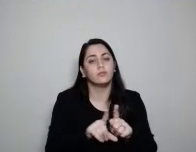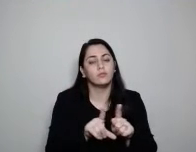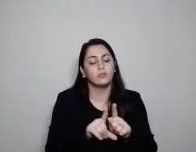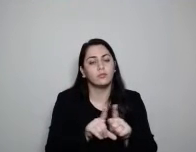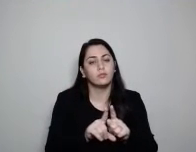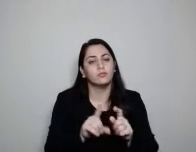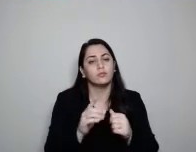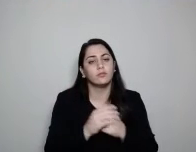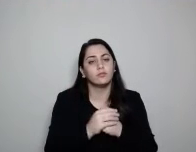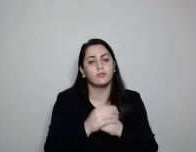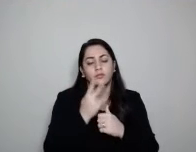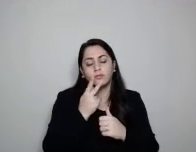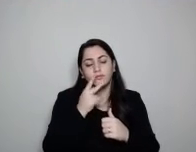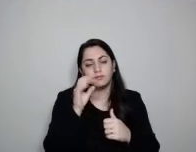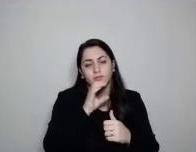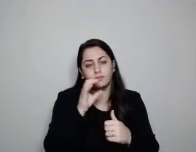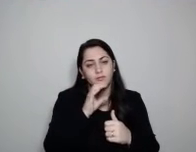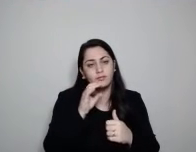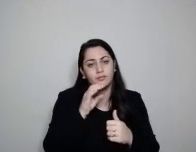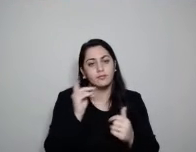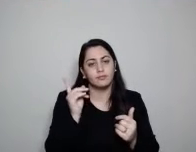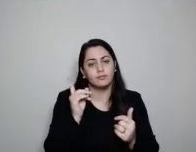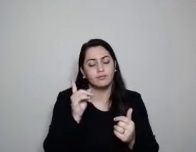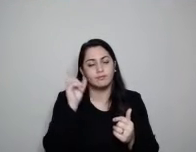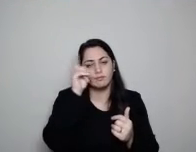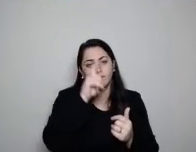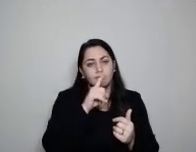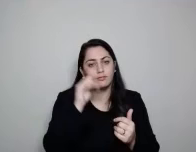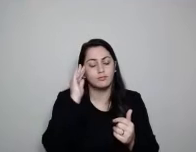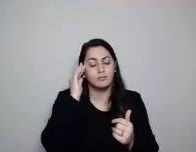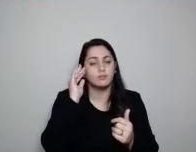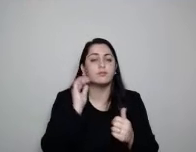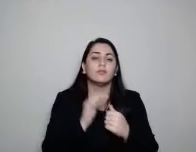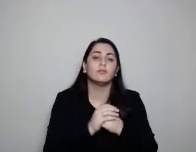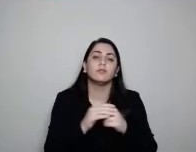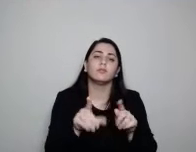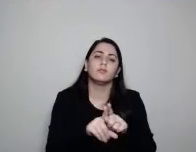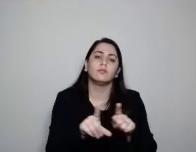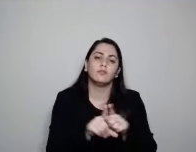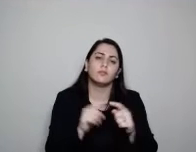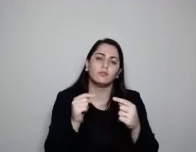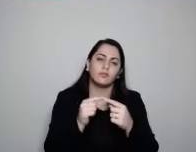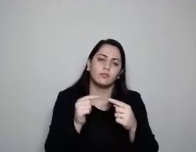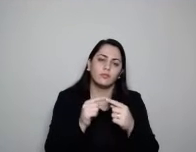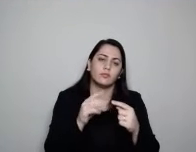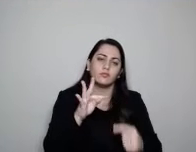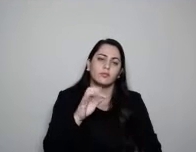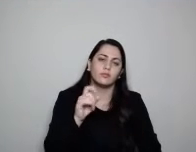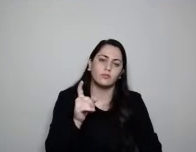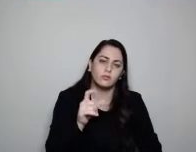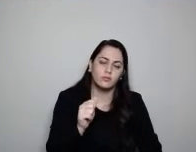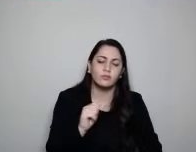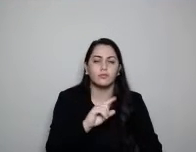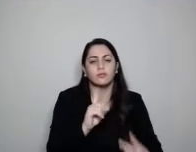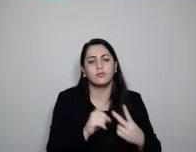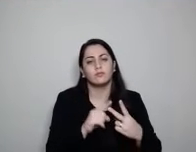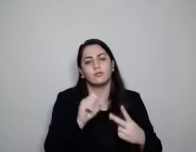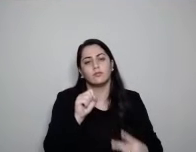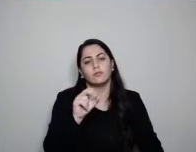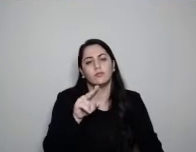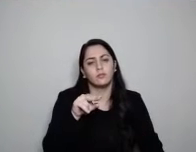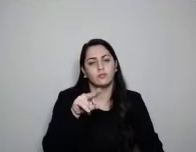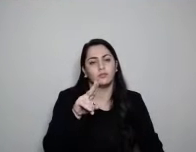pela falta de juntada do contrato. Aplicação da taxa média de mercado, aí eu faço alusão aqui à súmula, abusividade